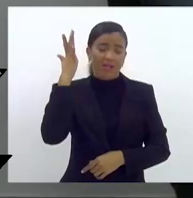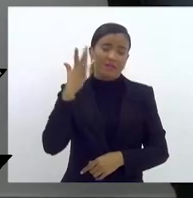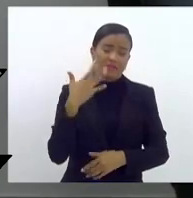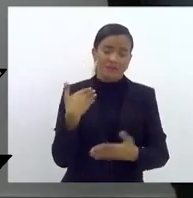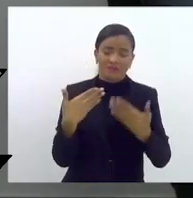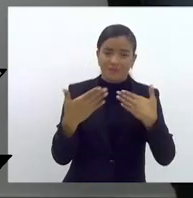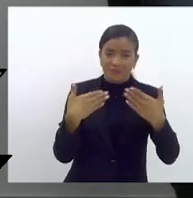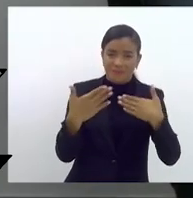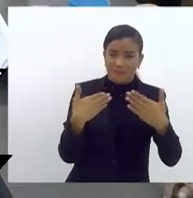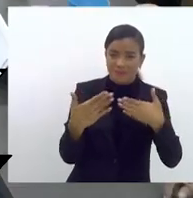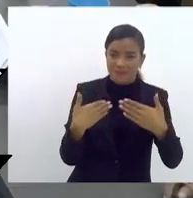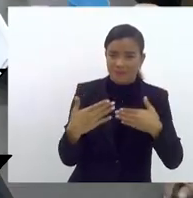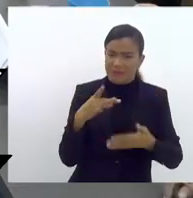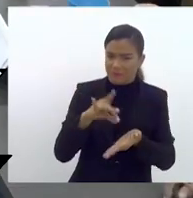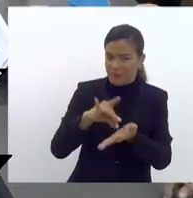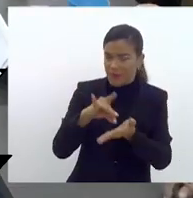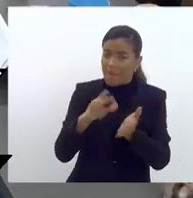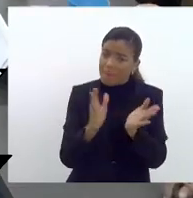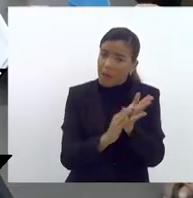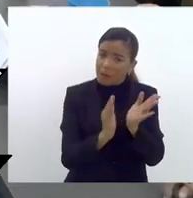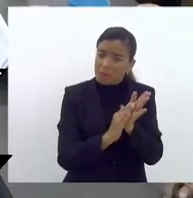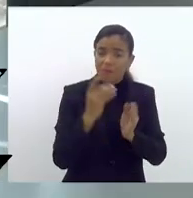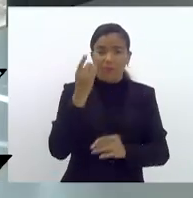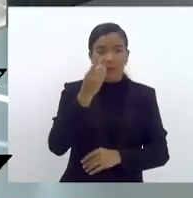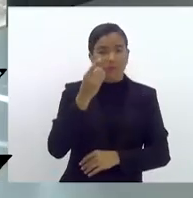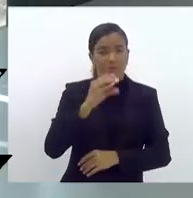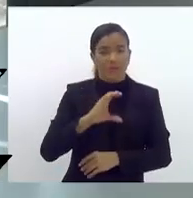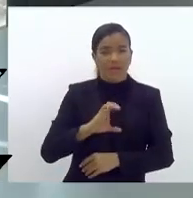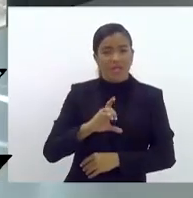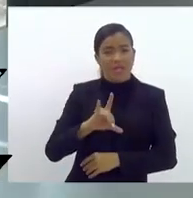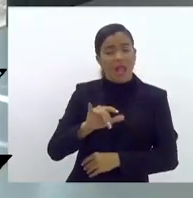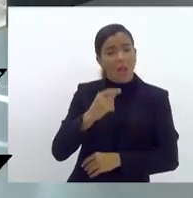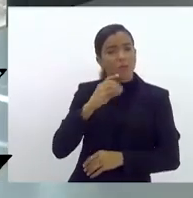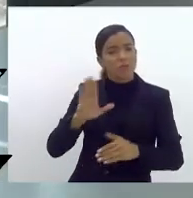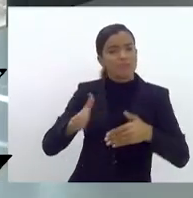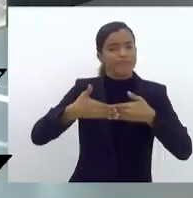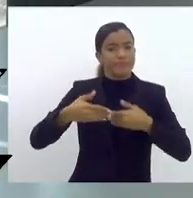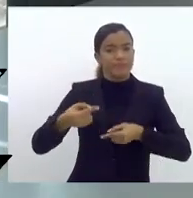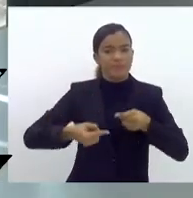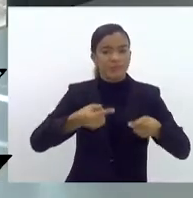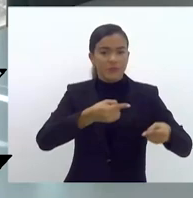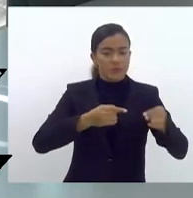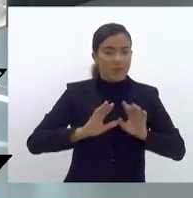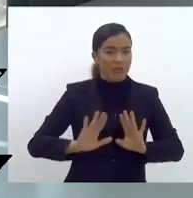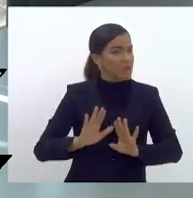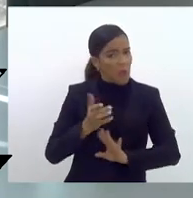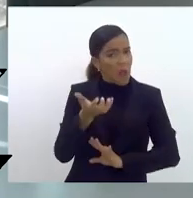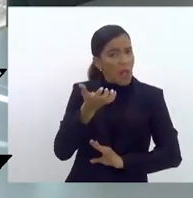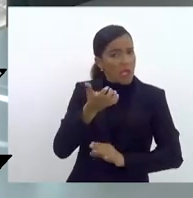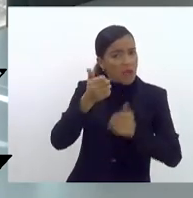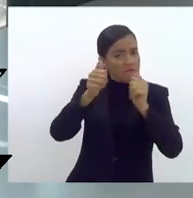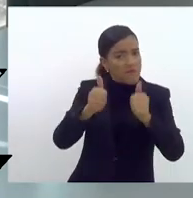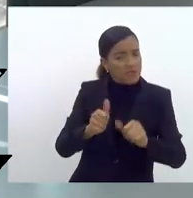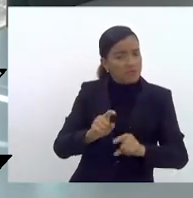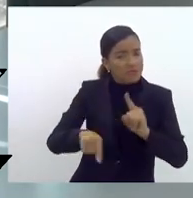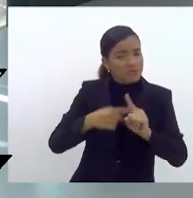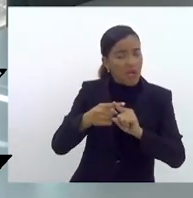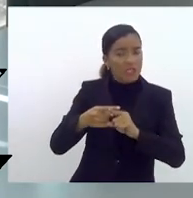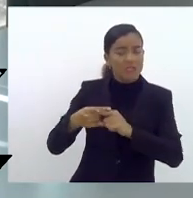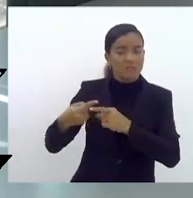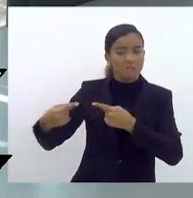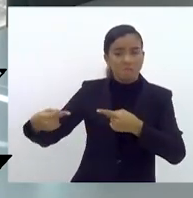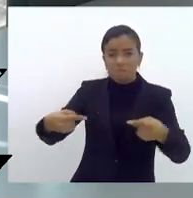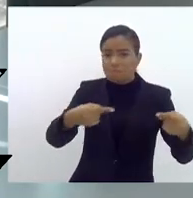mas de verdade parabenizar a deputada Célia mesmo porque eu podia ter encerrado a discussão já de pronto Ah quero pedir visto é titular dessa CJ